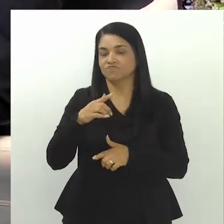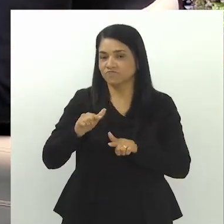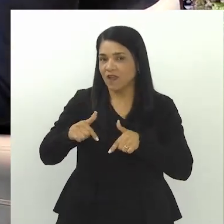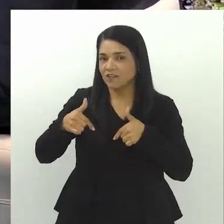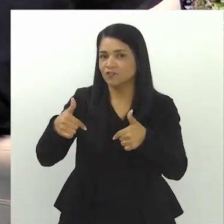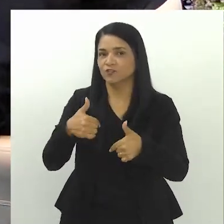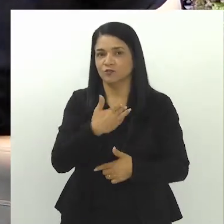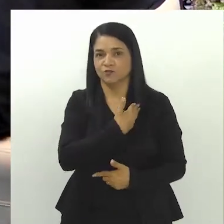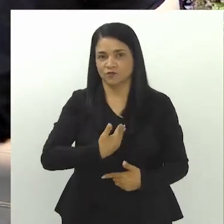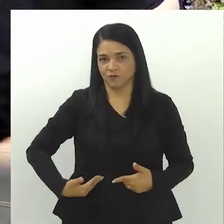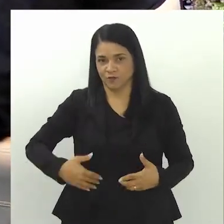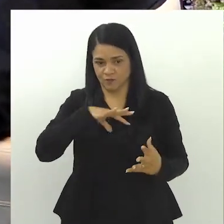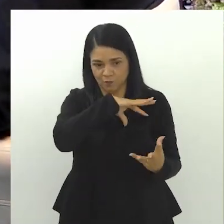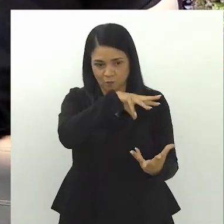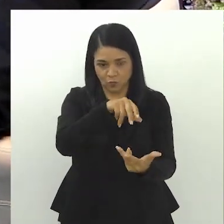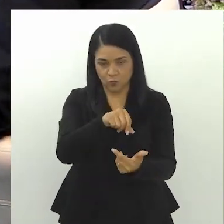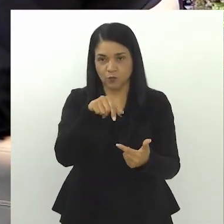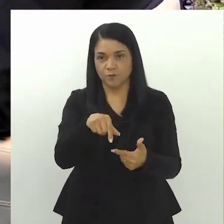nova governança.